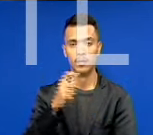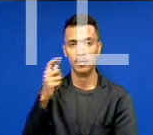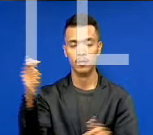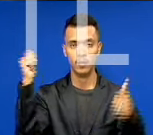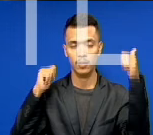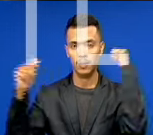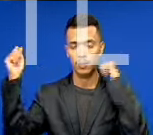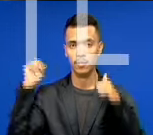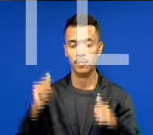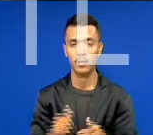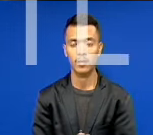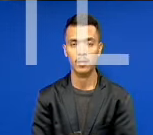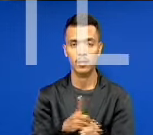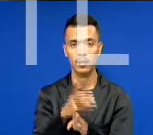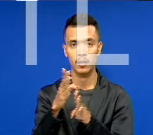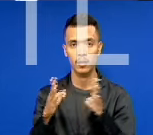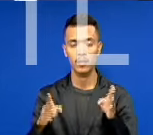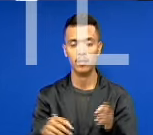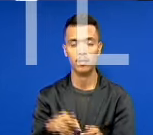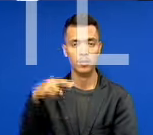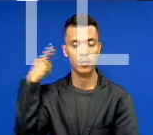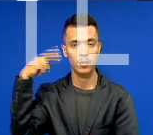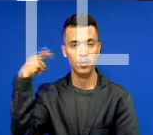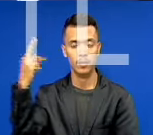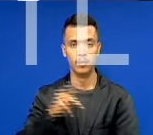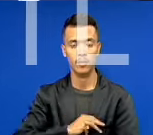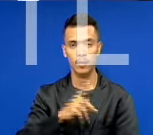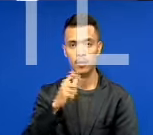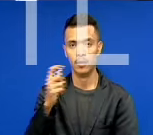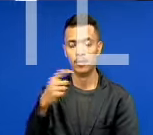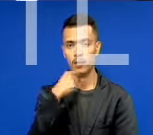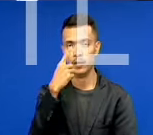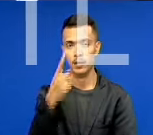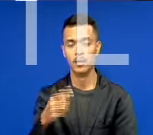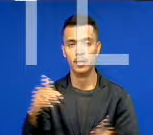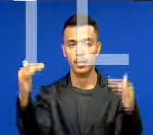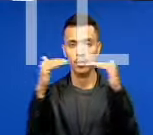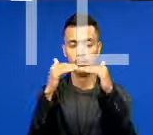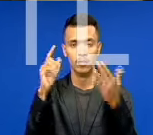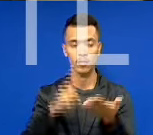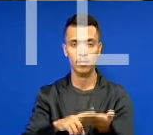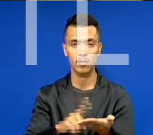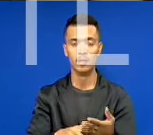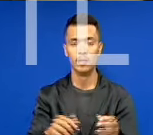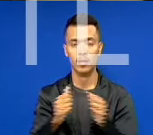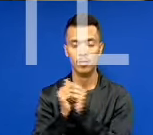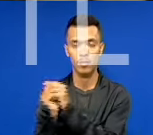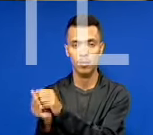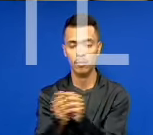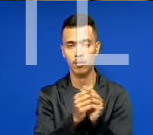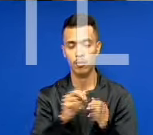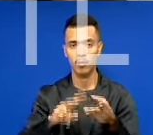atividade. Gestor Rádio Comunidade Manatuto, Laurentino Soares Freitas Hateten, audiência de discussão, né? Atu hametem